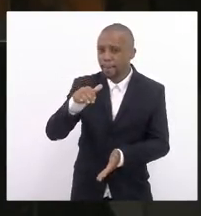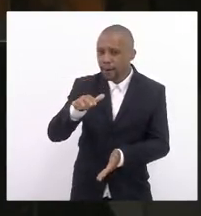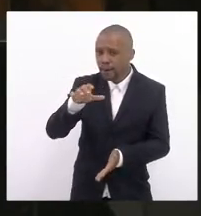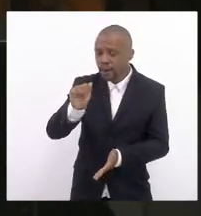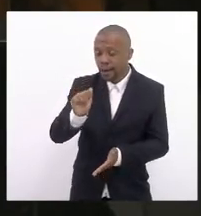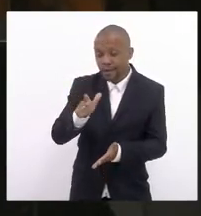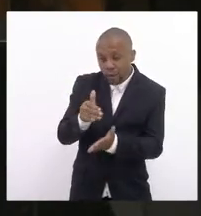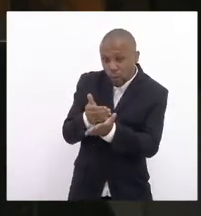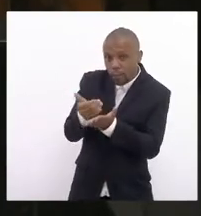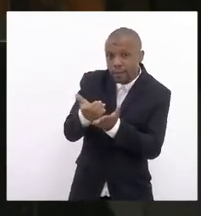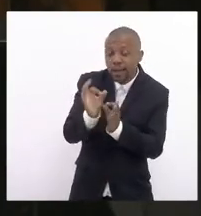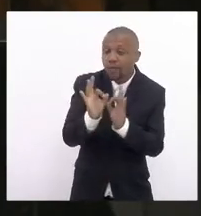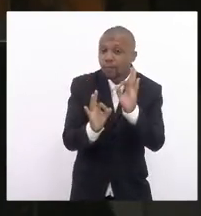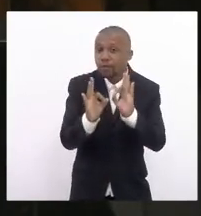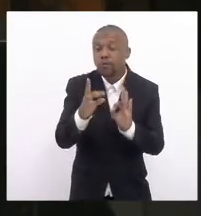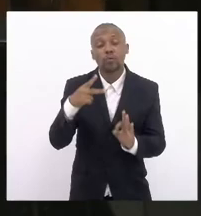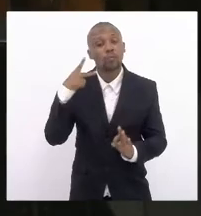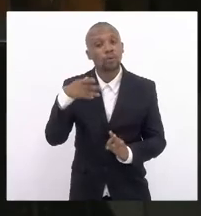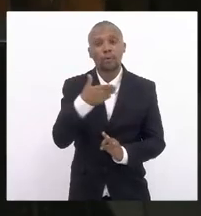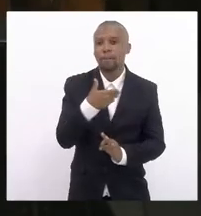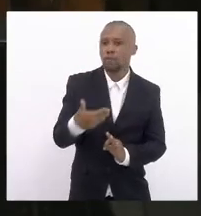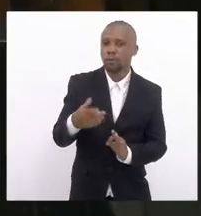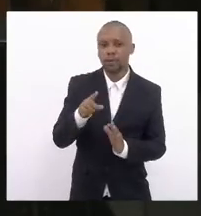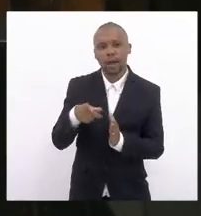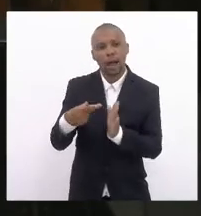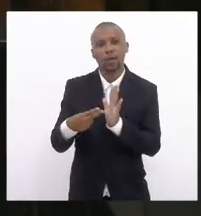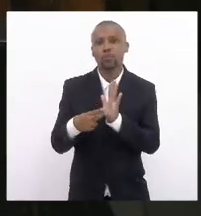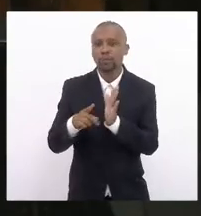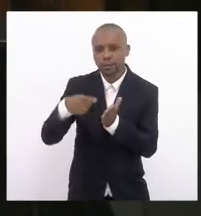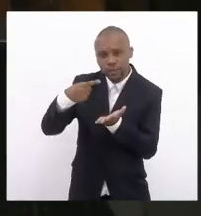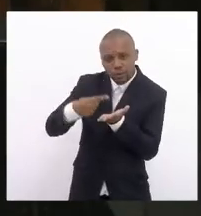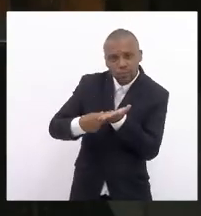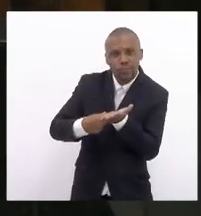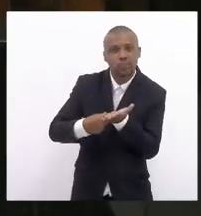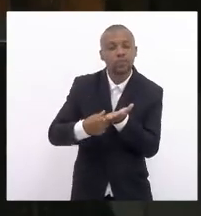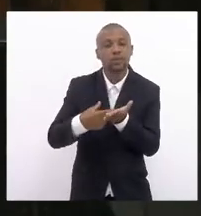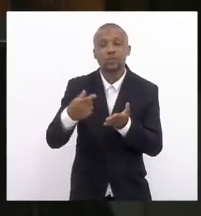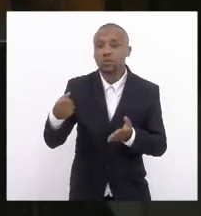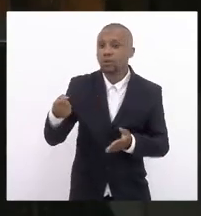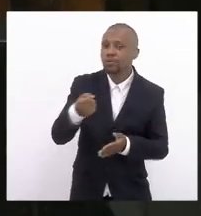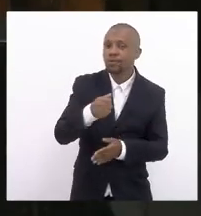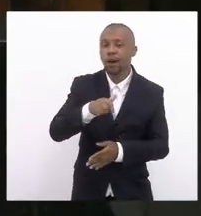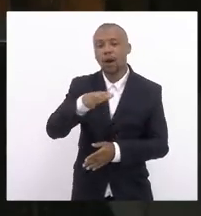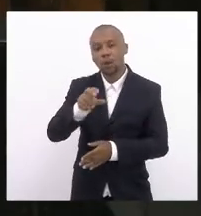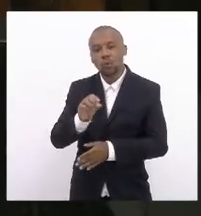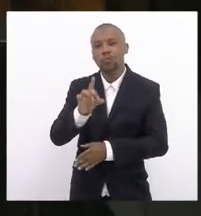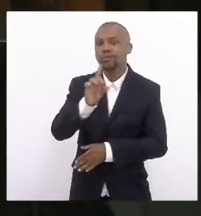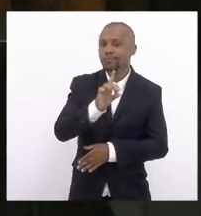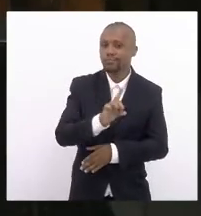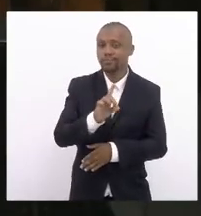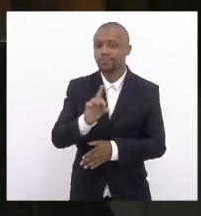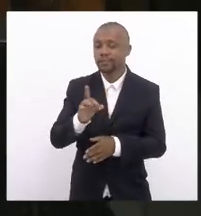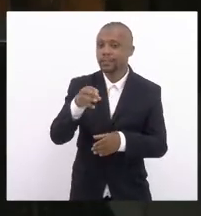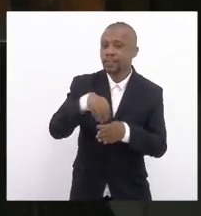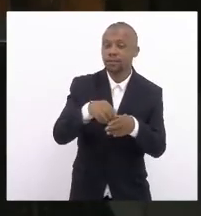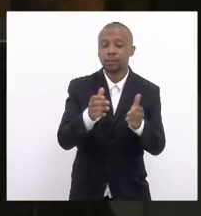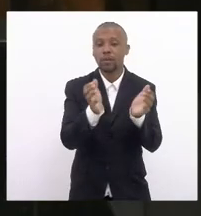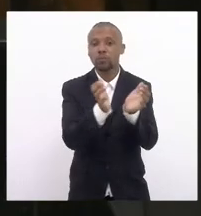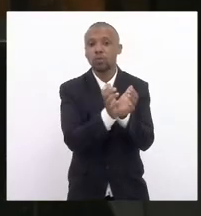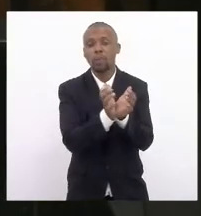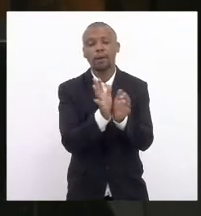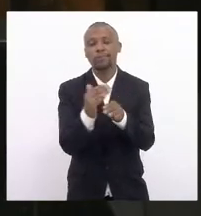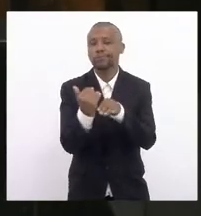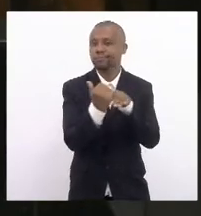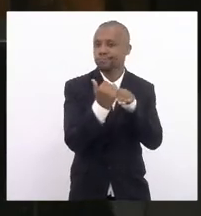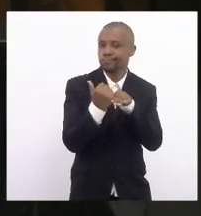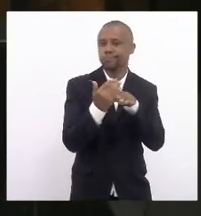políticas públicas dos países que assumem esse compromisso com a inclusão do aluno com deficiência em classes regulares da escola. Desde a Carta de Salamanca,